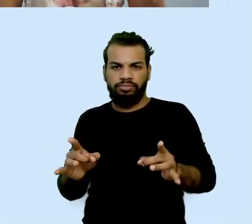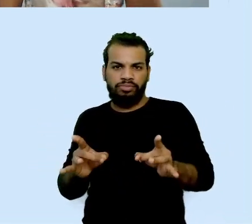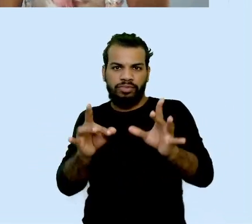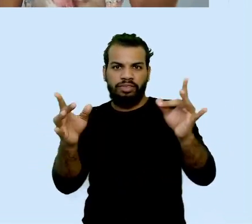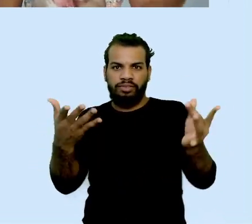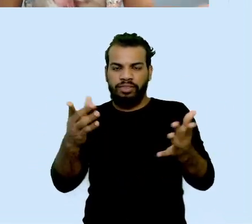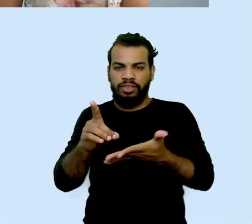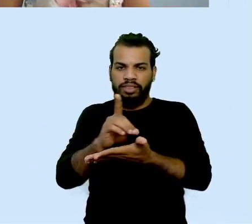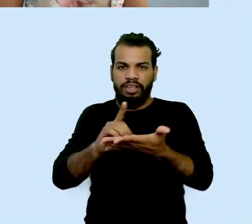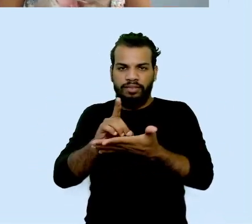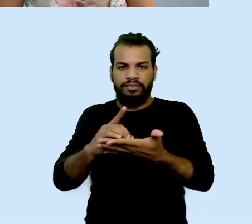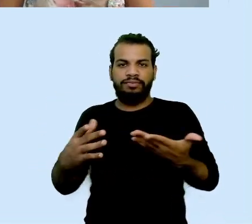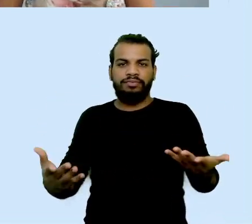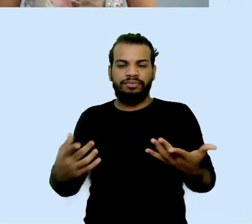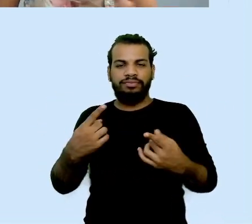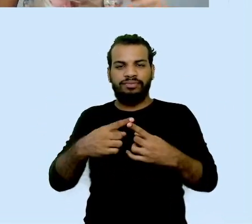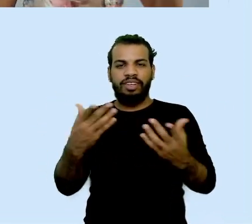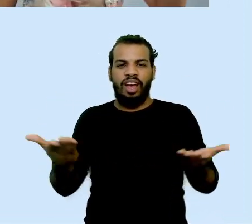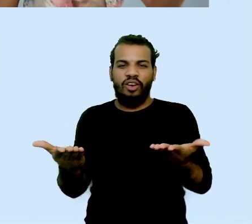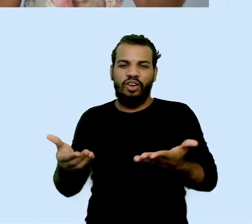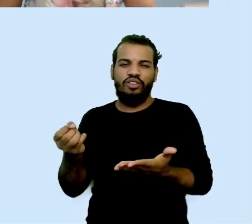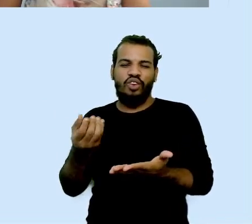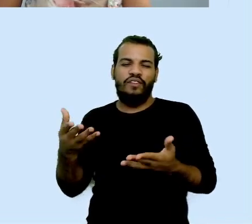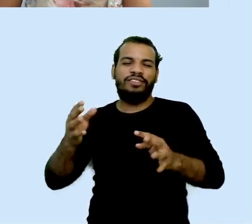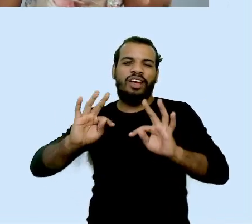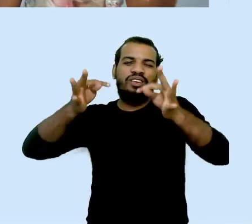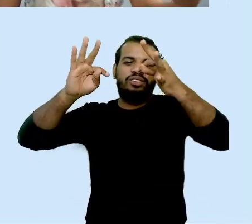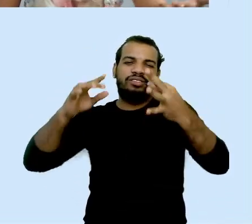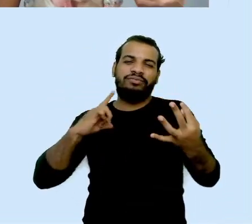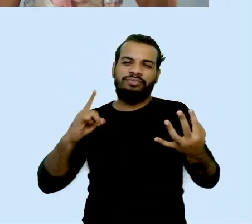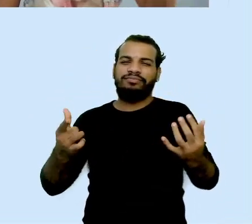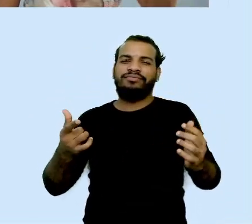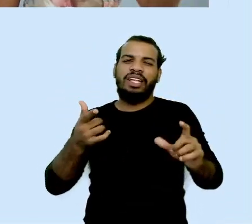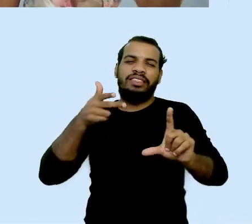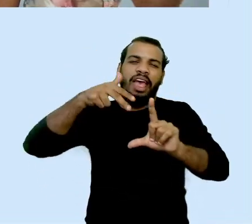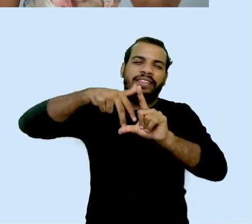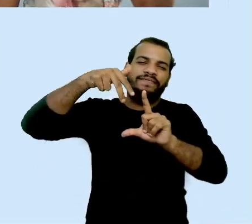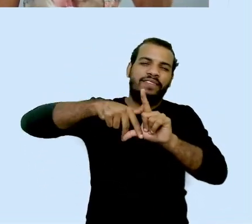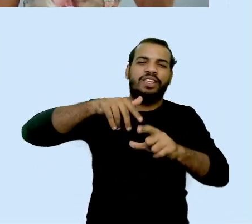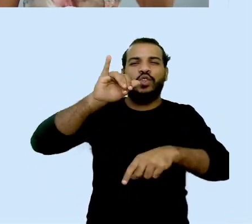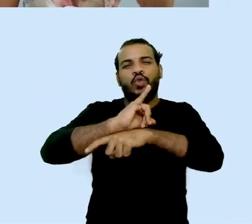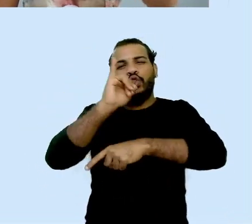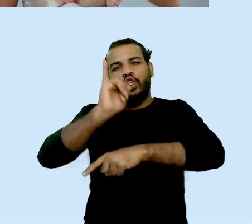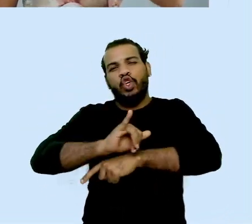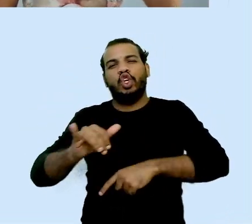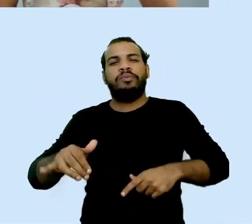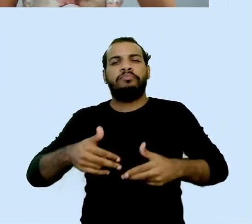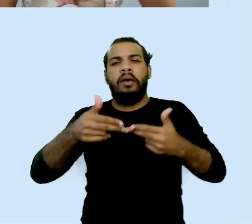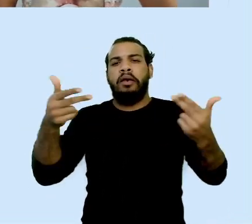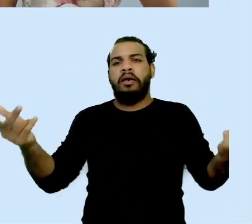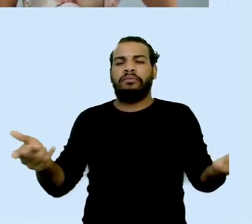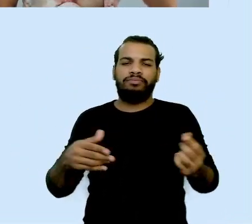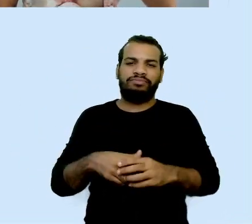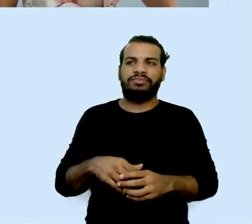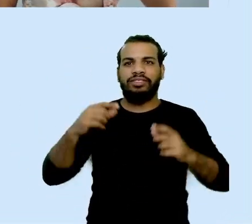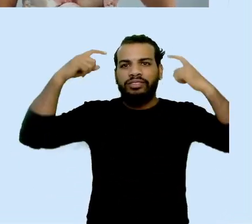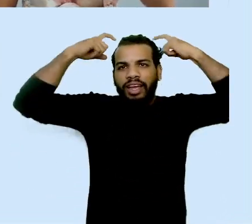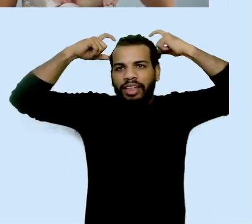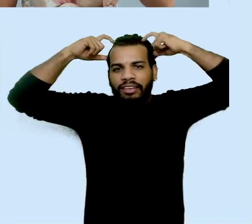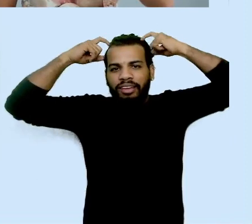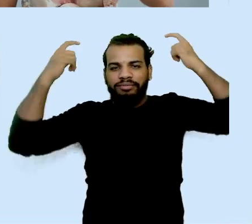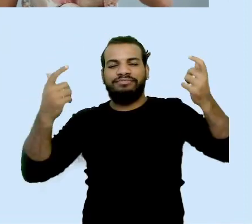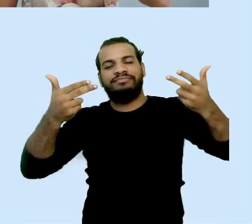que até por conta das plataformas streamers ou do YouTube e de outros canais, a gente consegue ver também